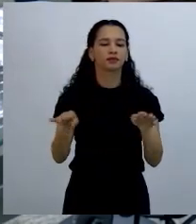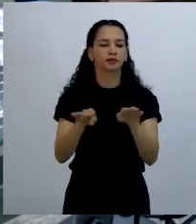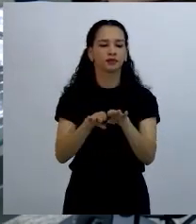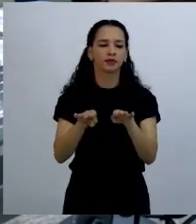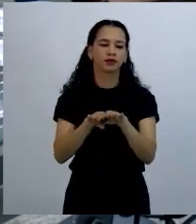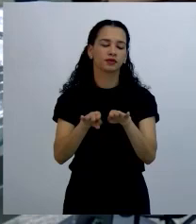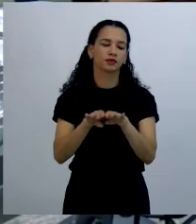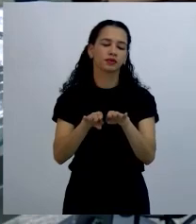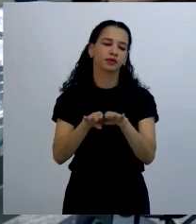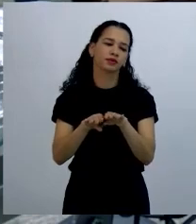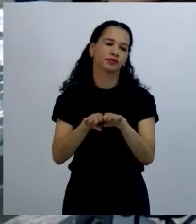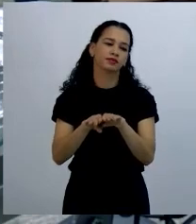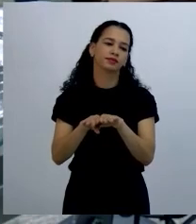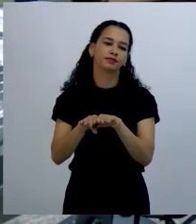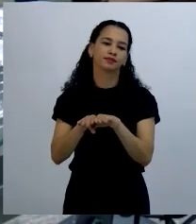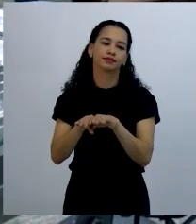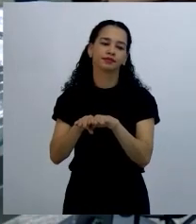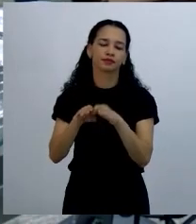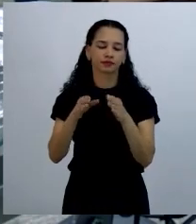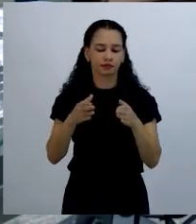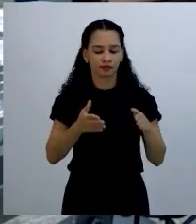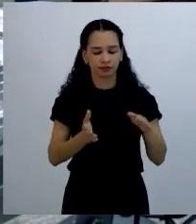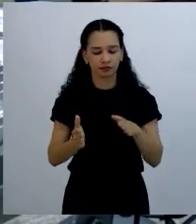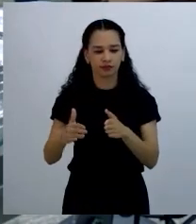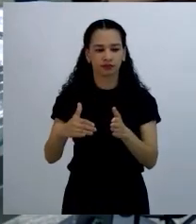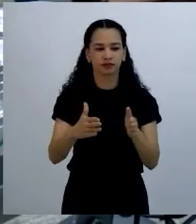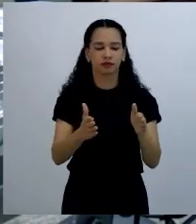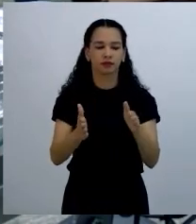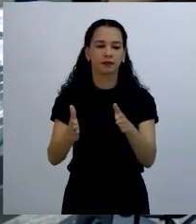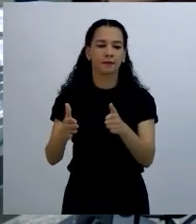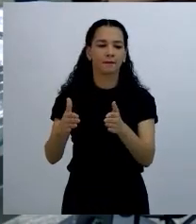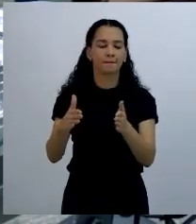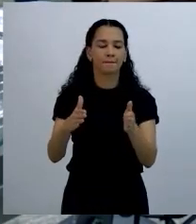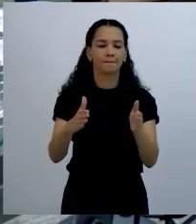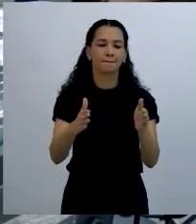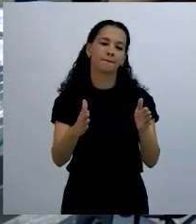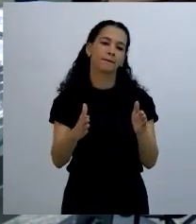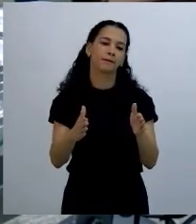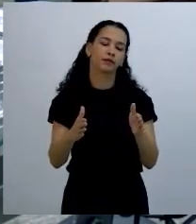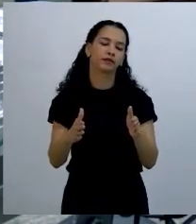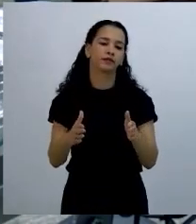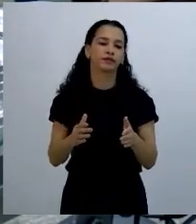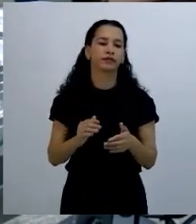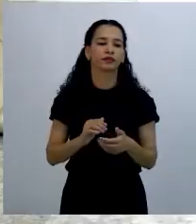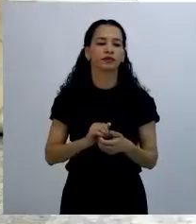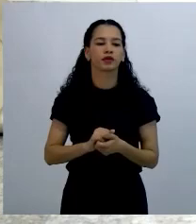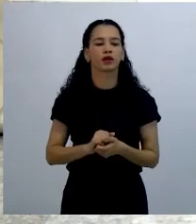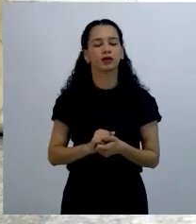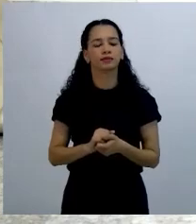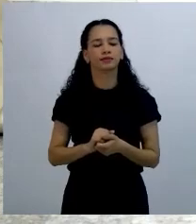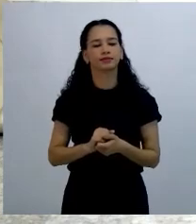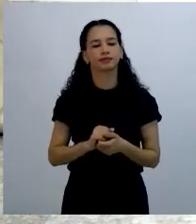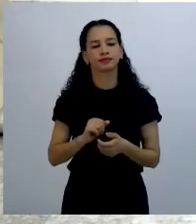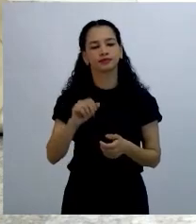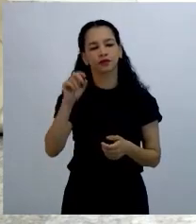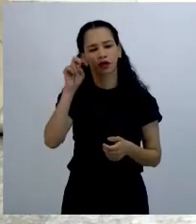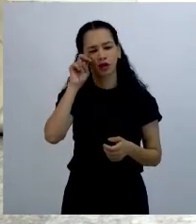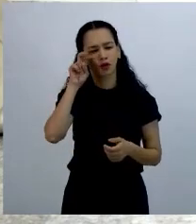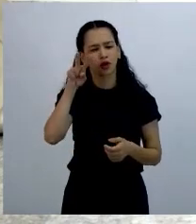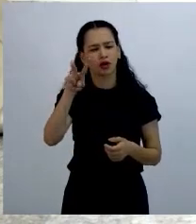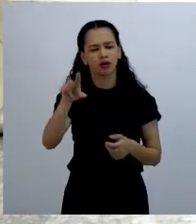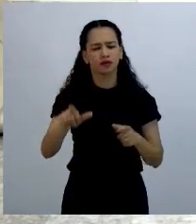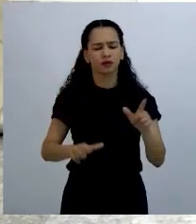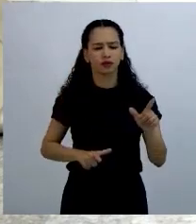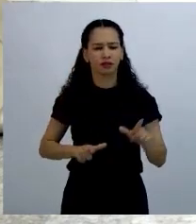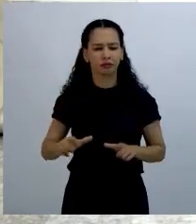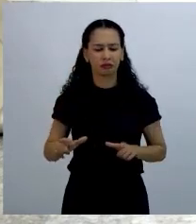iniciado em filipes e ia dizer esse trabalho não vai permanecer falta liderança masculina esse trabalho não vai